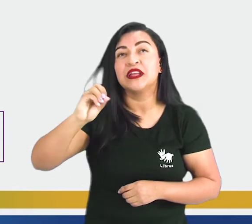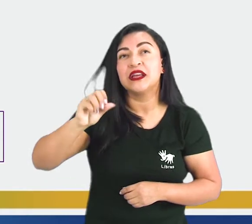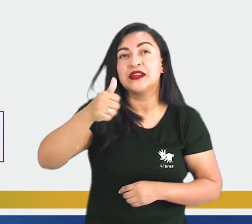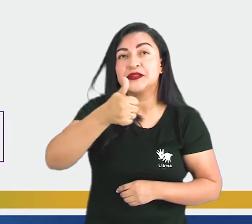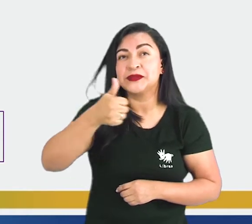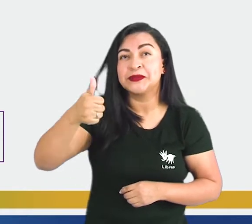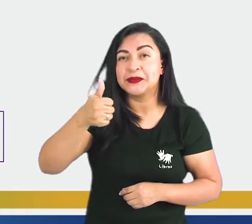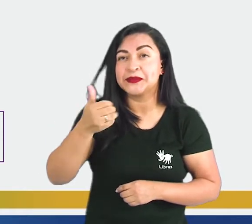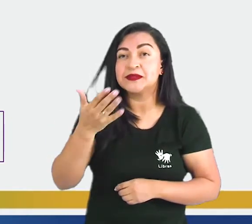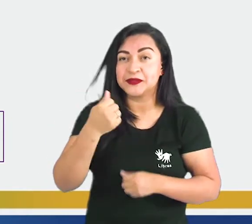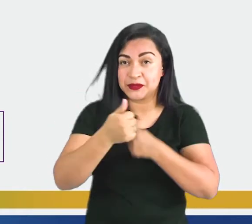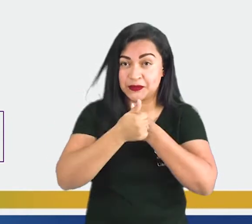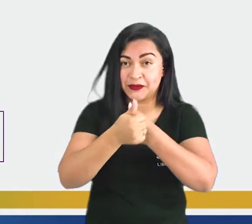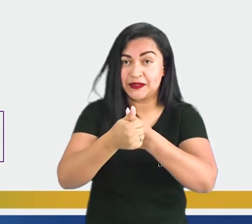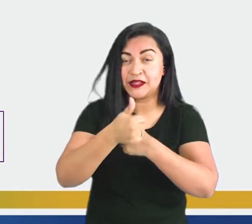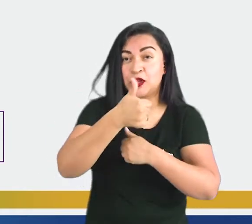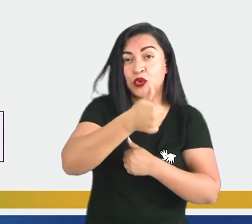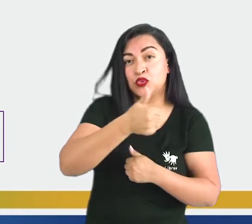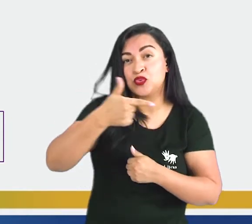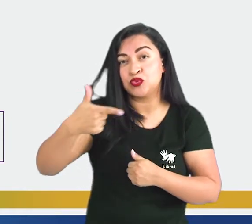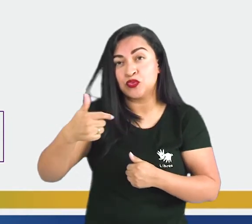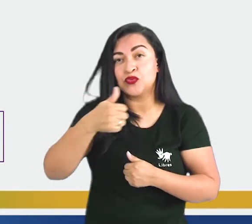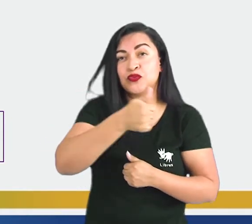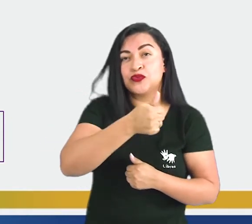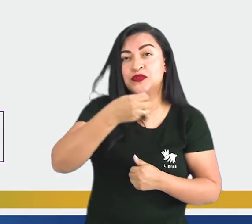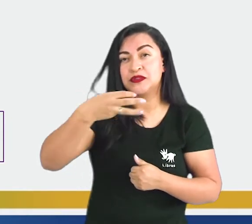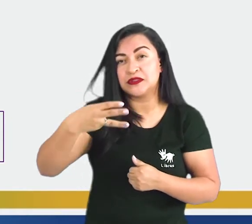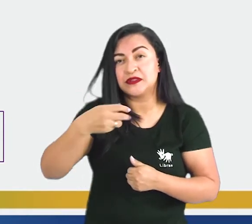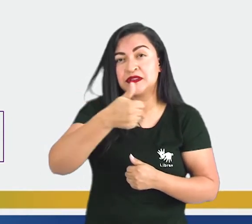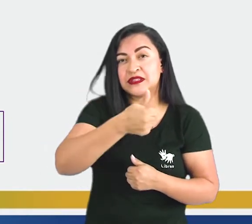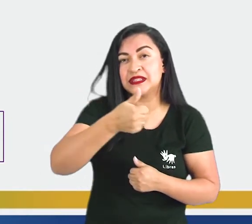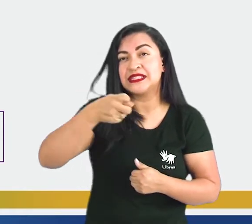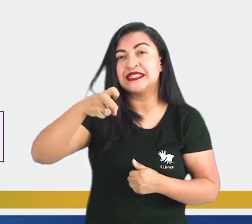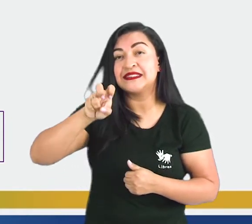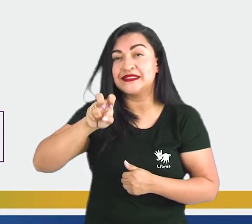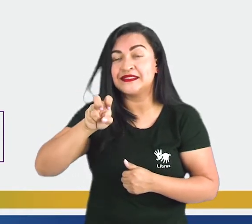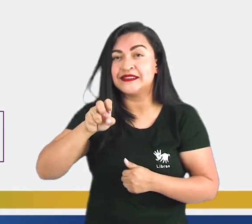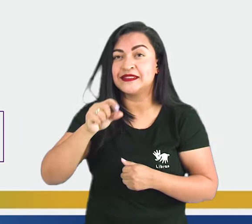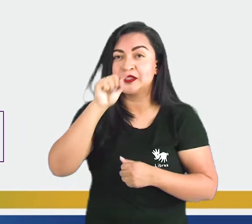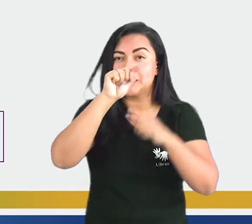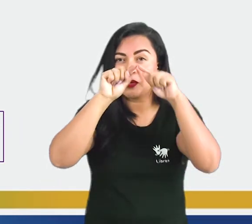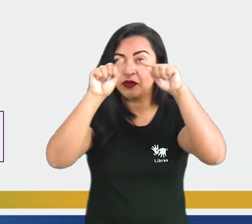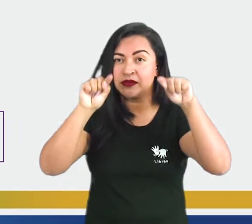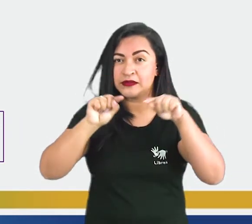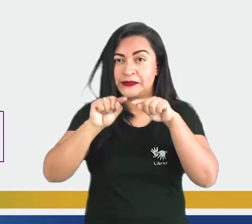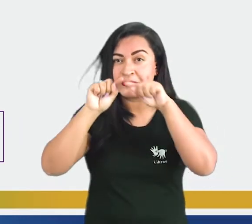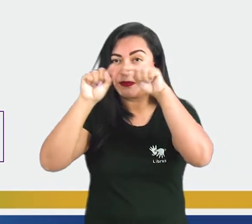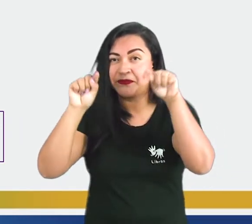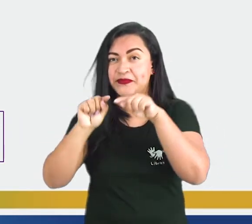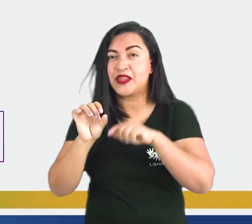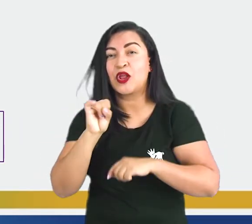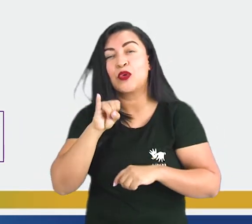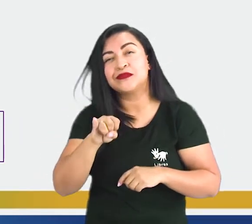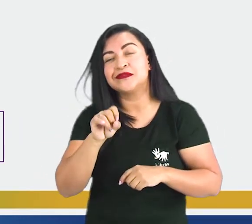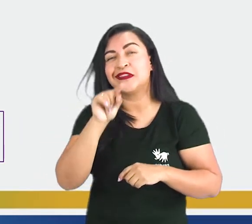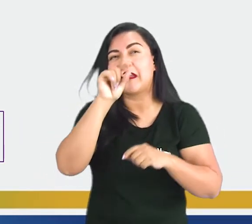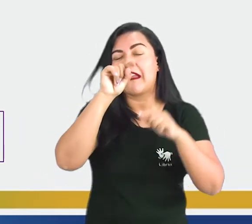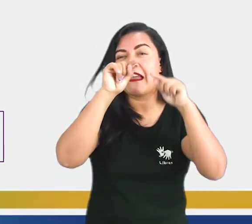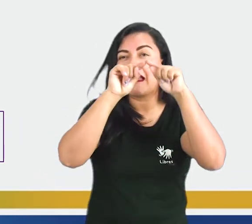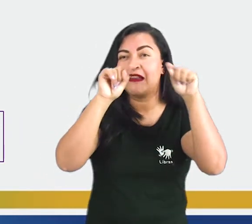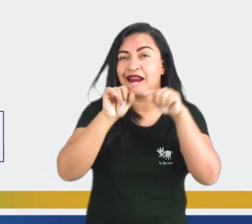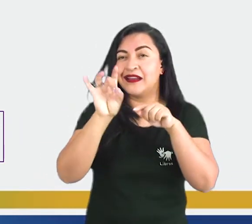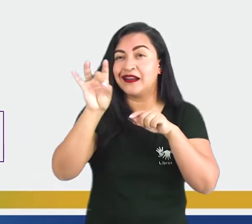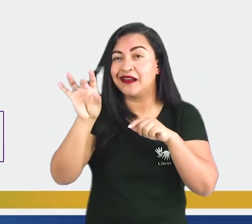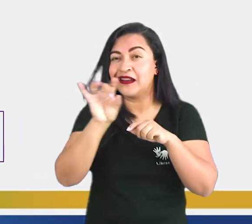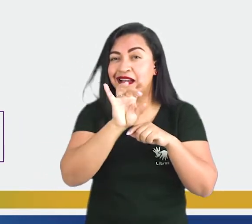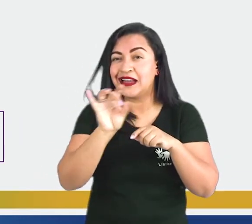acompanhando comigo? 12, 13, 14, 15 quadradinhos, certo? Então, como cada quadradinho é uma unidade,